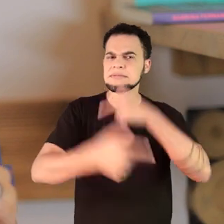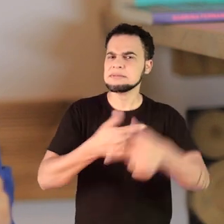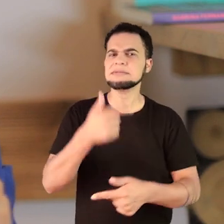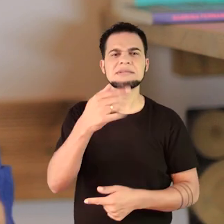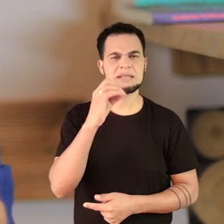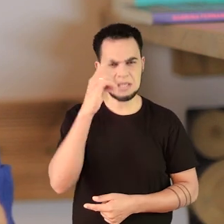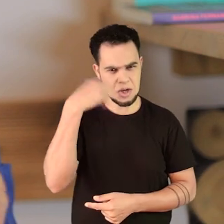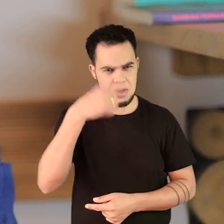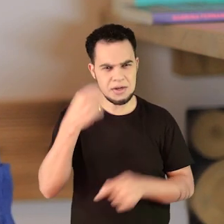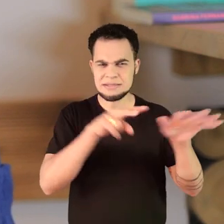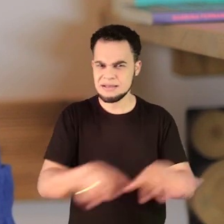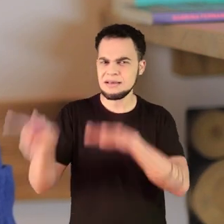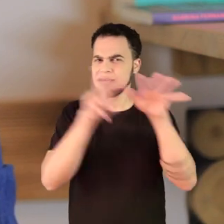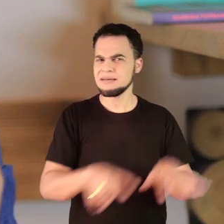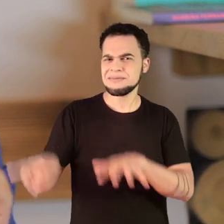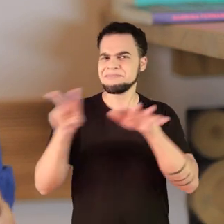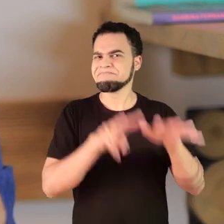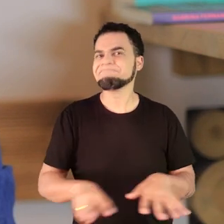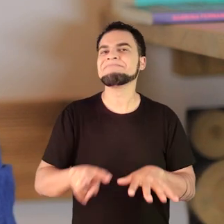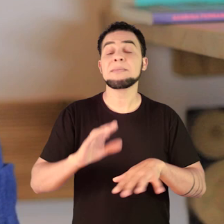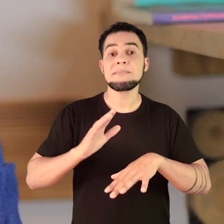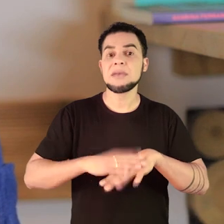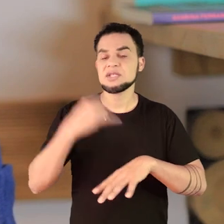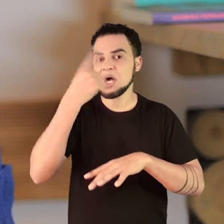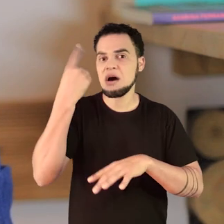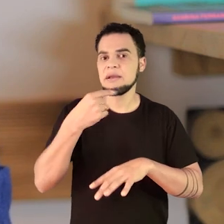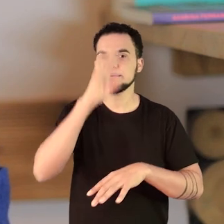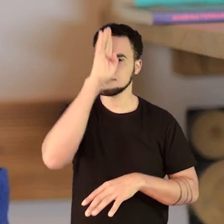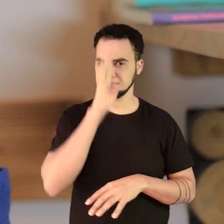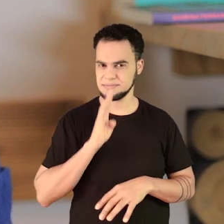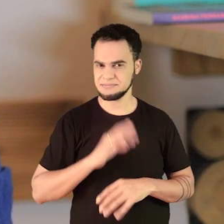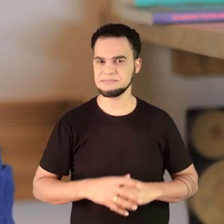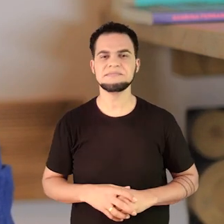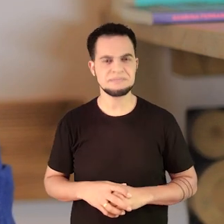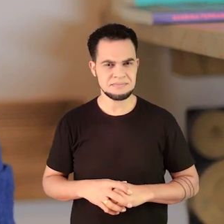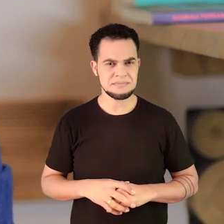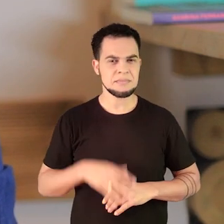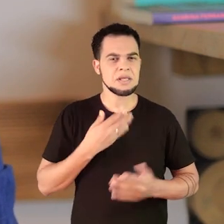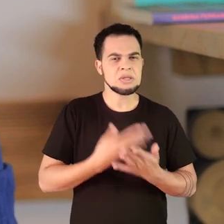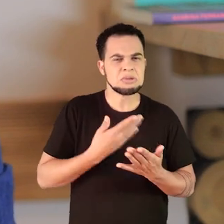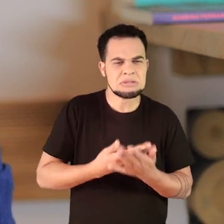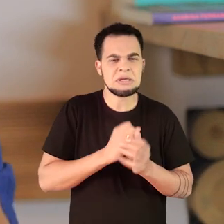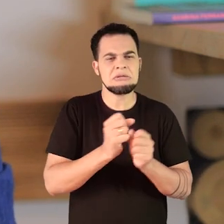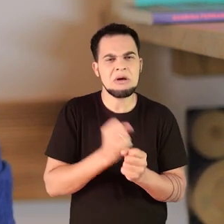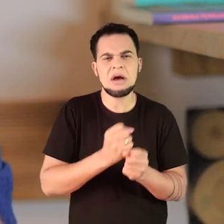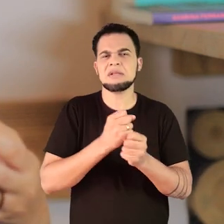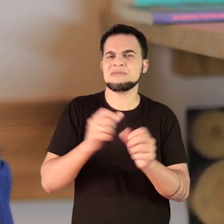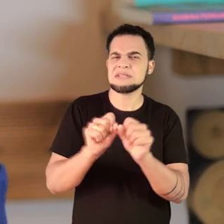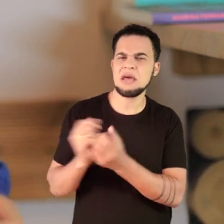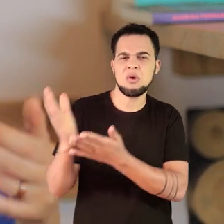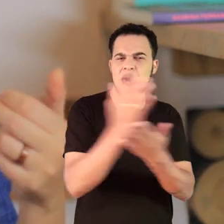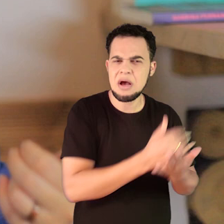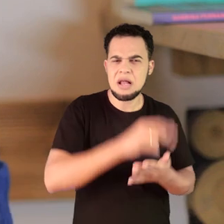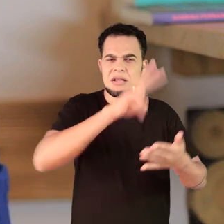trabalhando 70 horas semanais, no mínimo, com a maior parte dessas horas não remuneradas. Estudando anos, aplicando, avaliando,